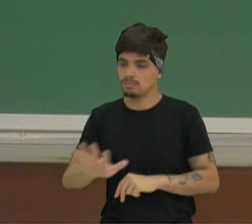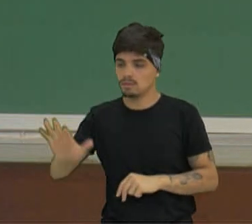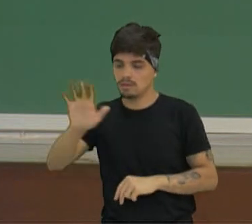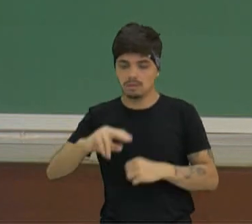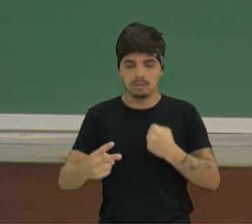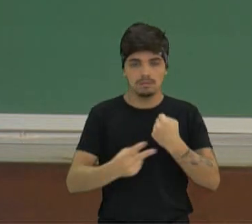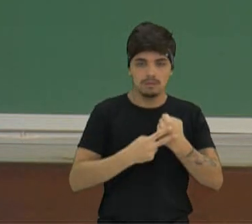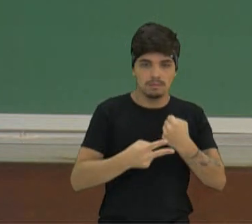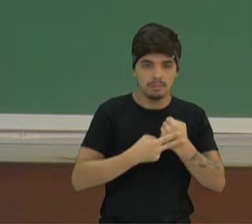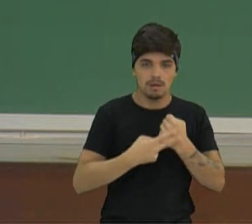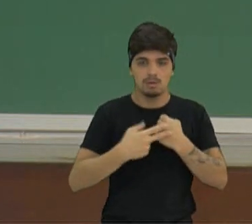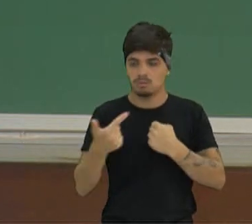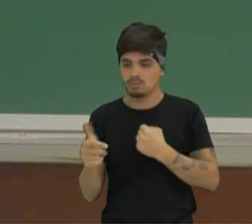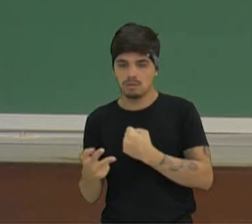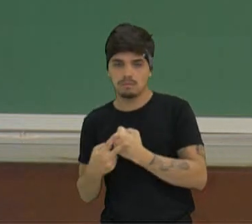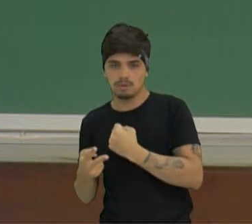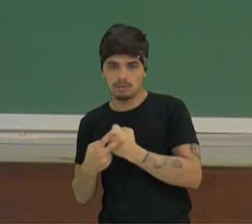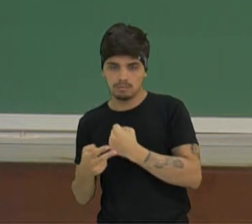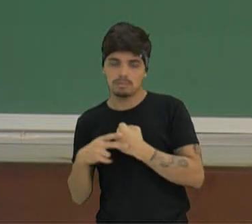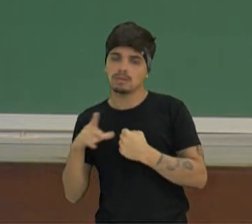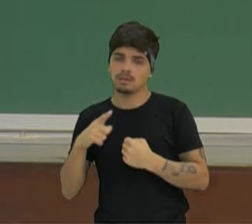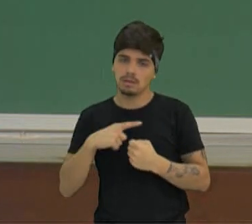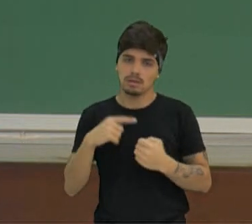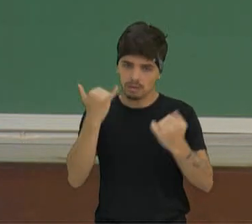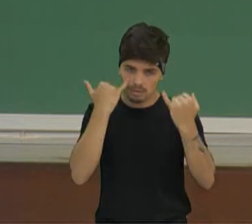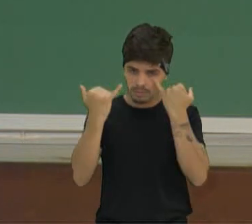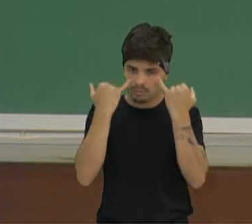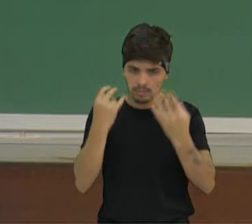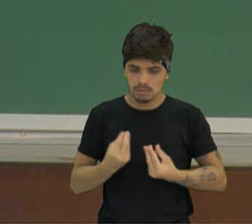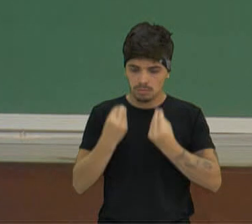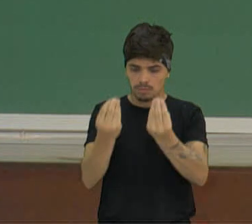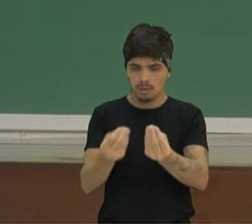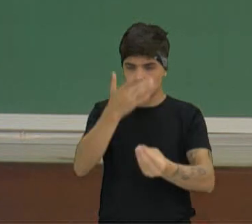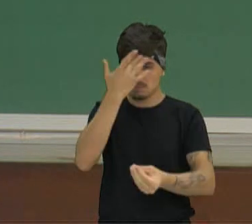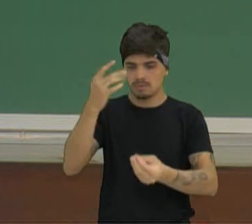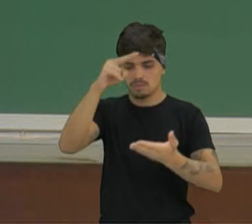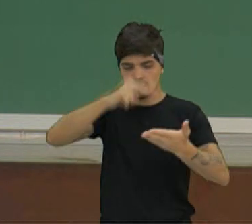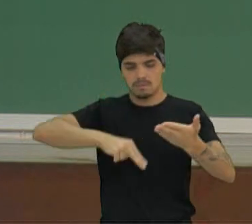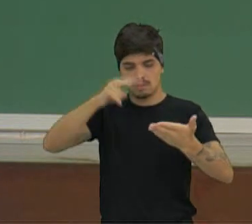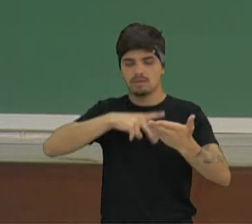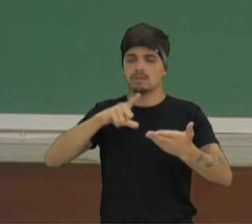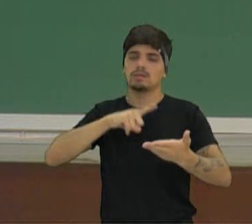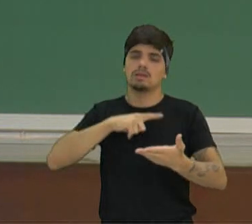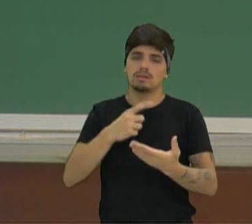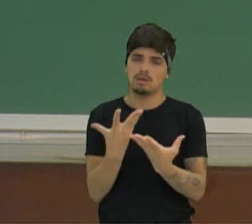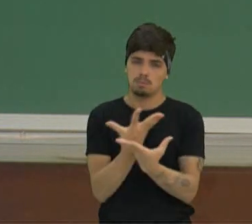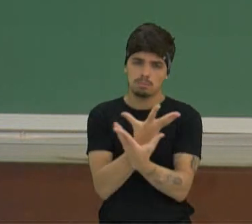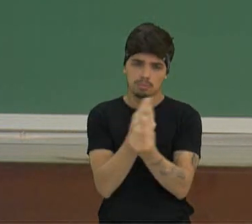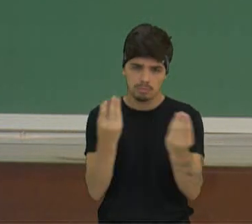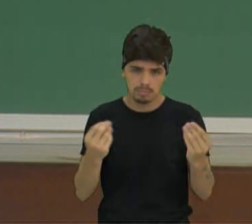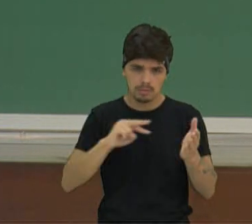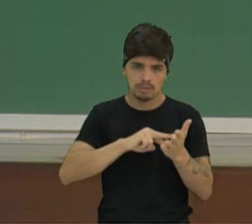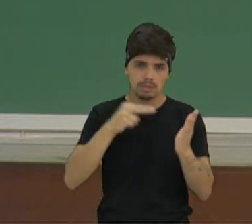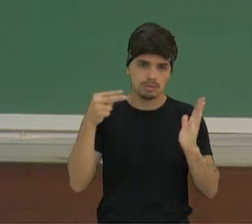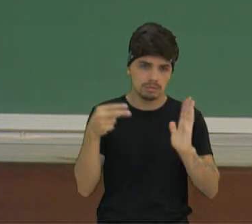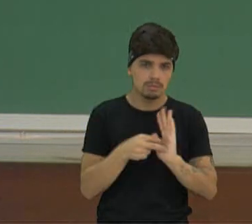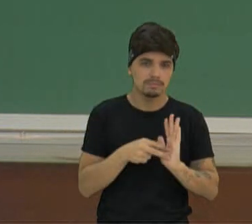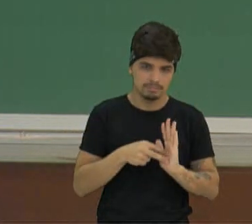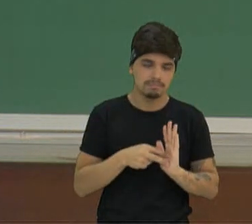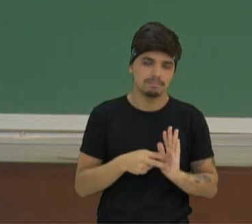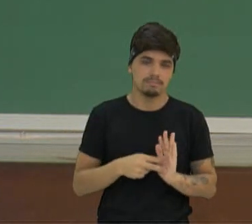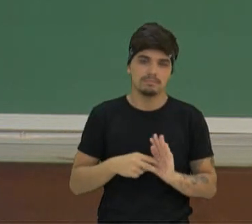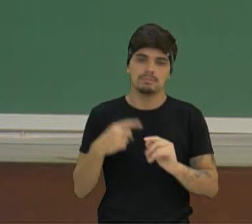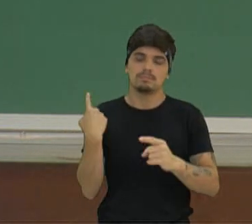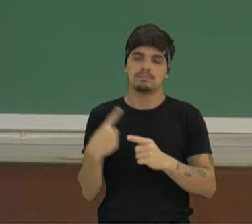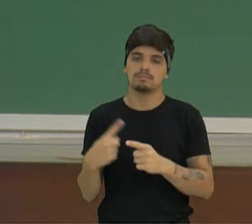elas precisam ali informar muito o leitor elas precisam trazer muito significado muita significação